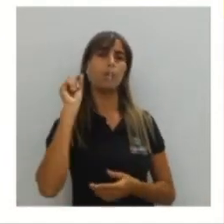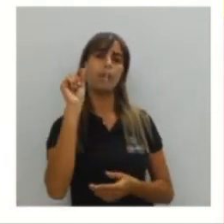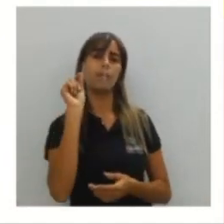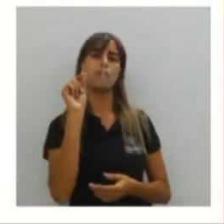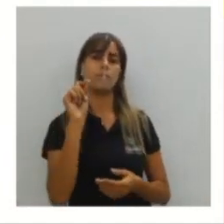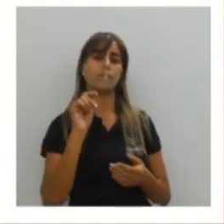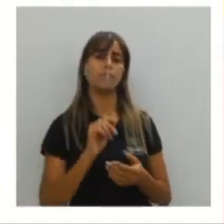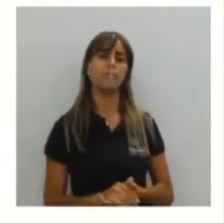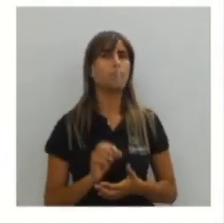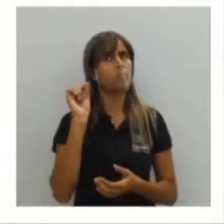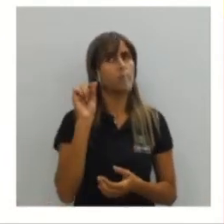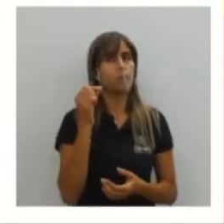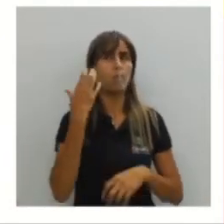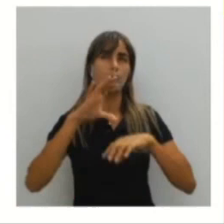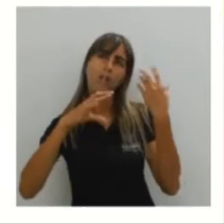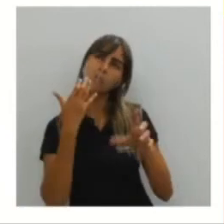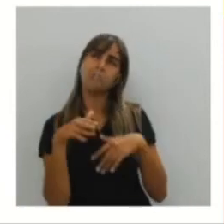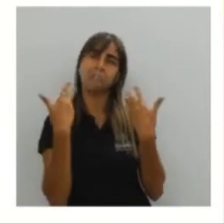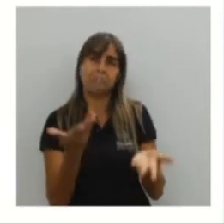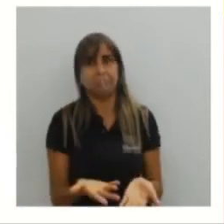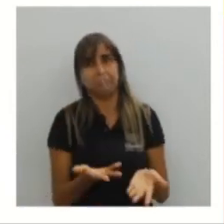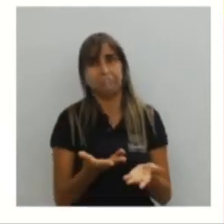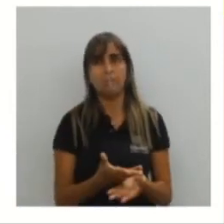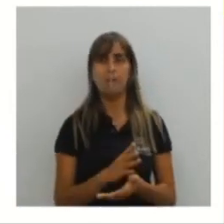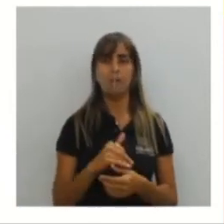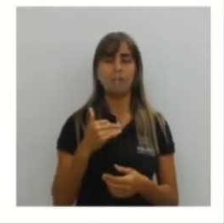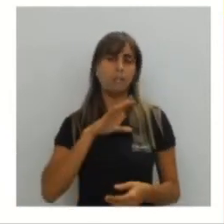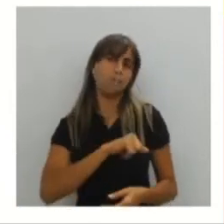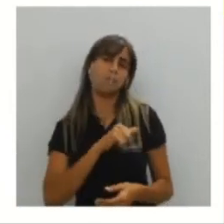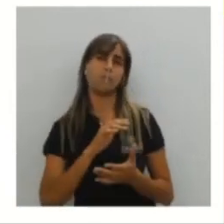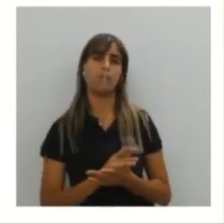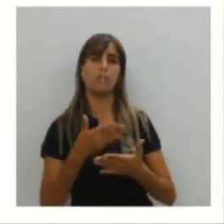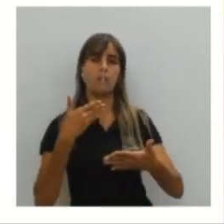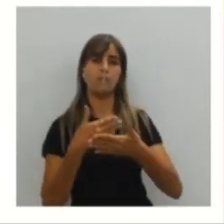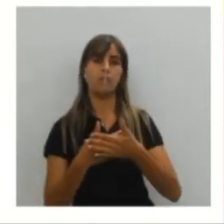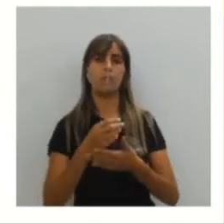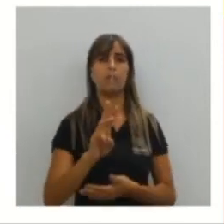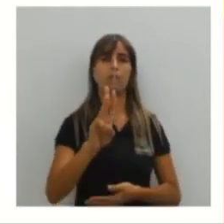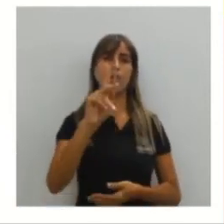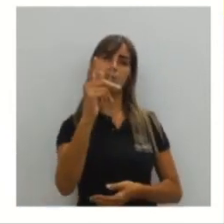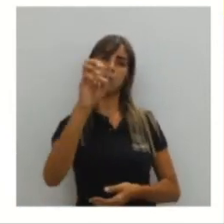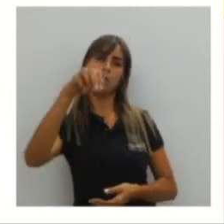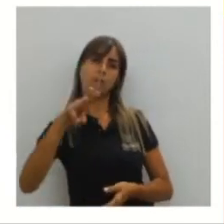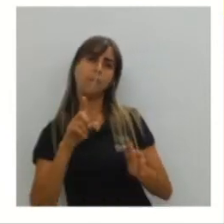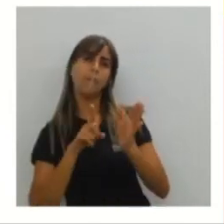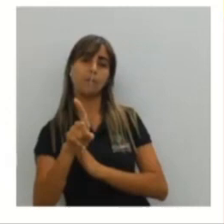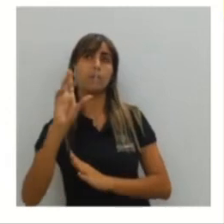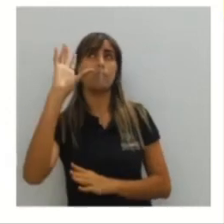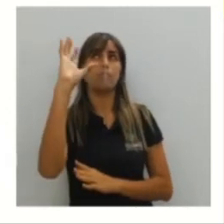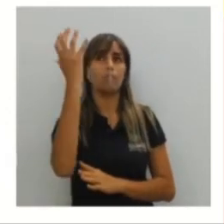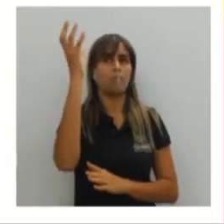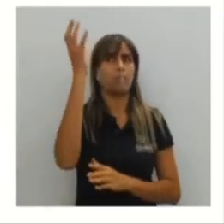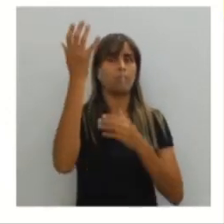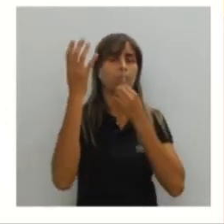Quem? Então, quem é o teu cantor favorito? Who is your favorite singer? Próximo, a gente tem lá o when, perguntando sobre